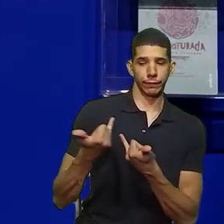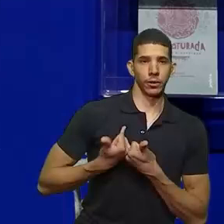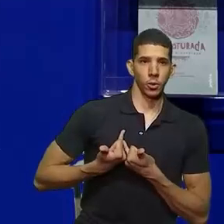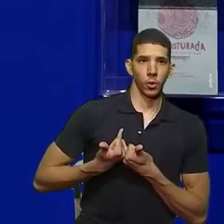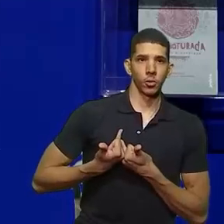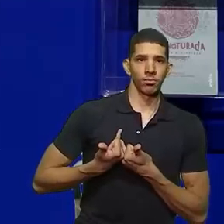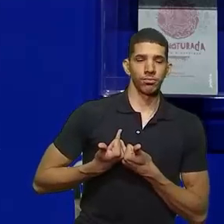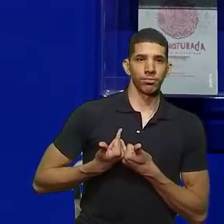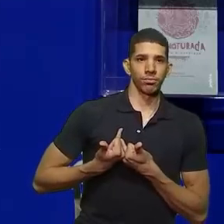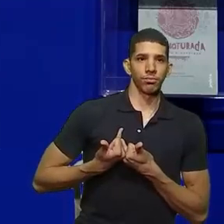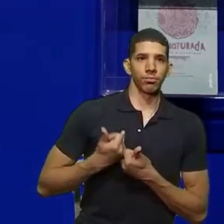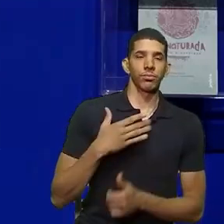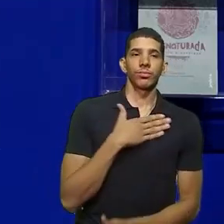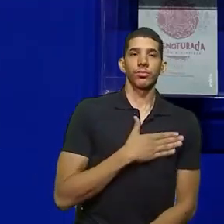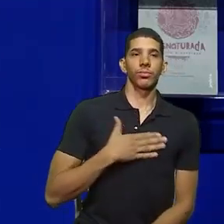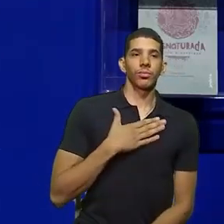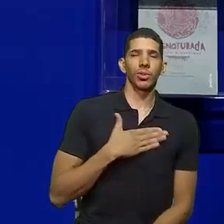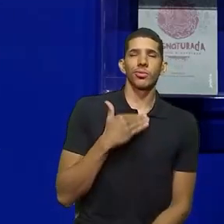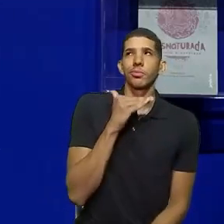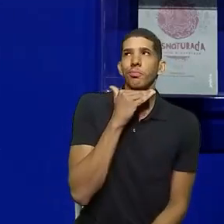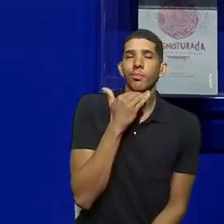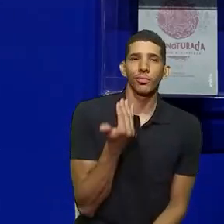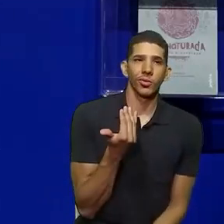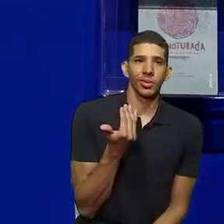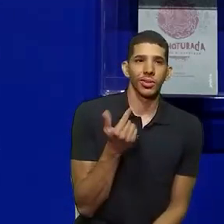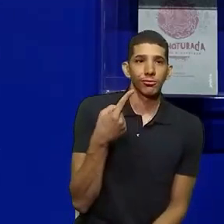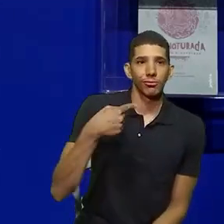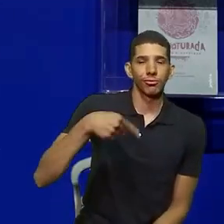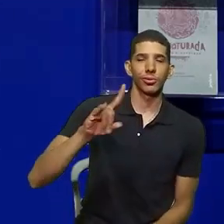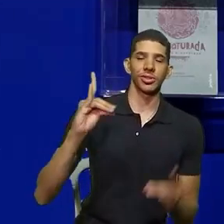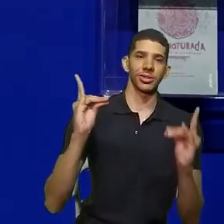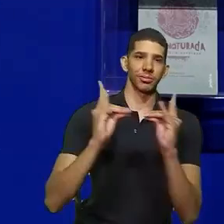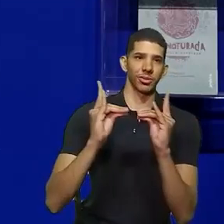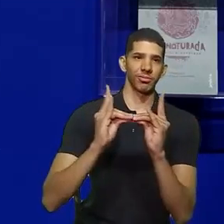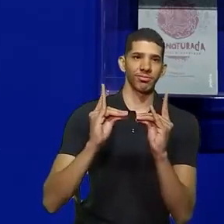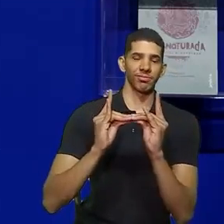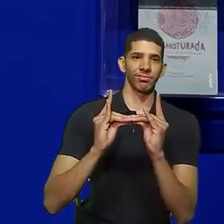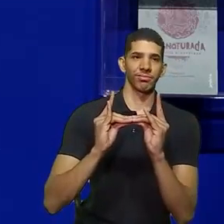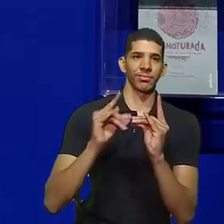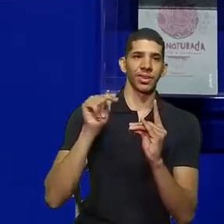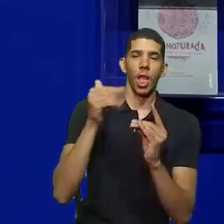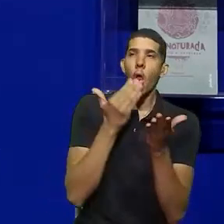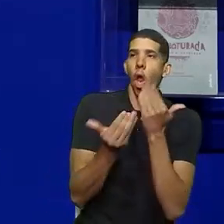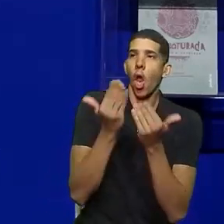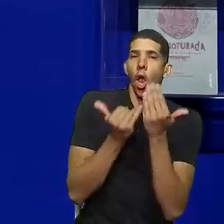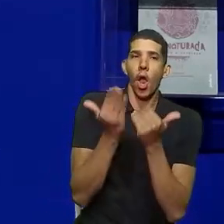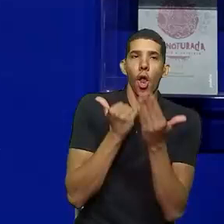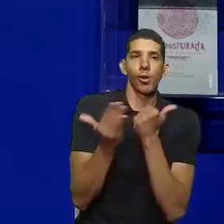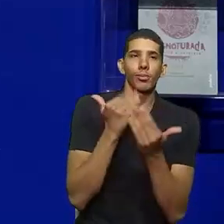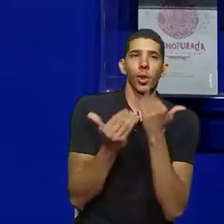alguém, porque ela ia para o velório e lá ela ia ter muita comida. Oh, tá.